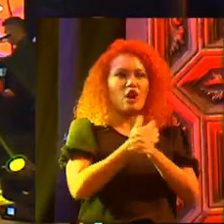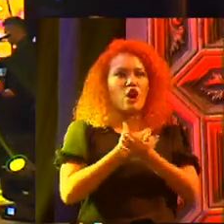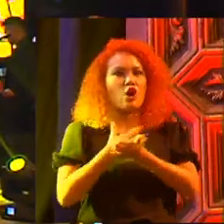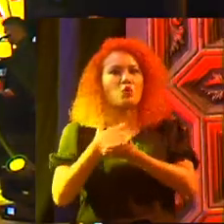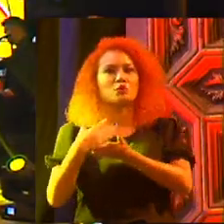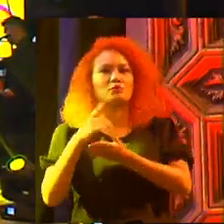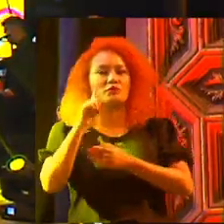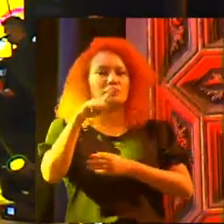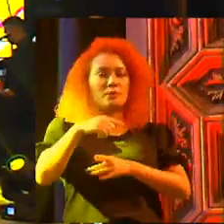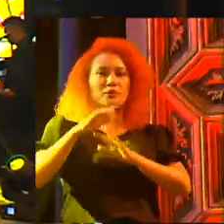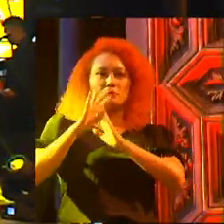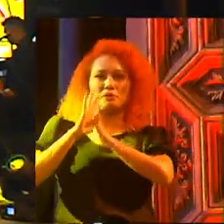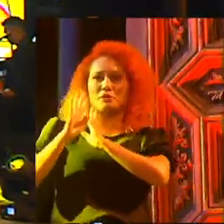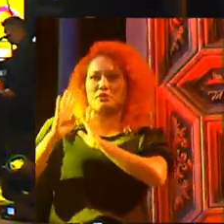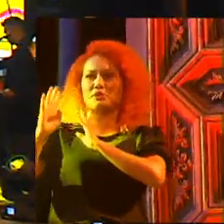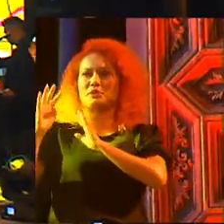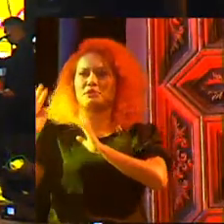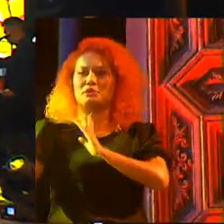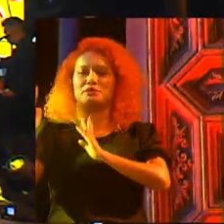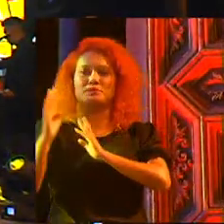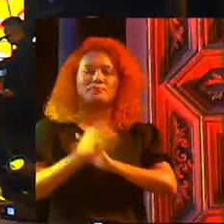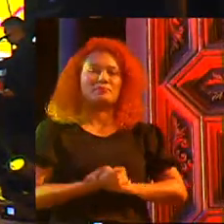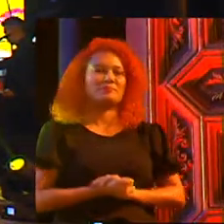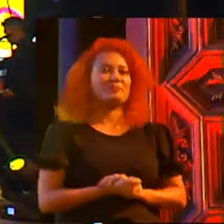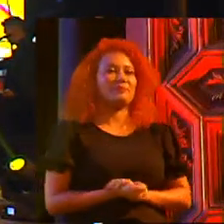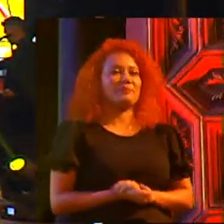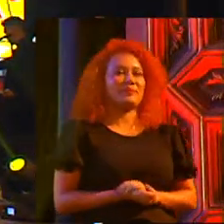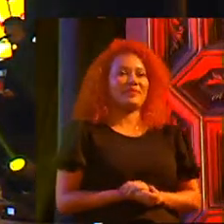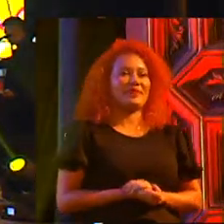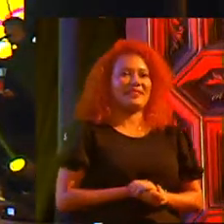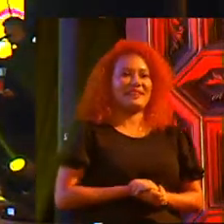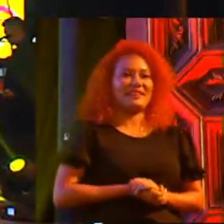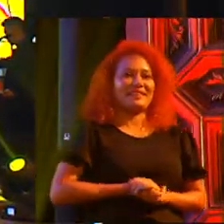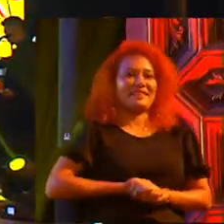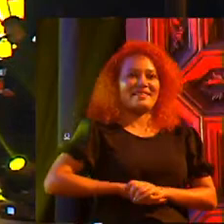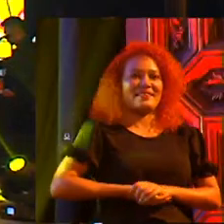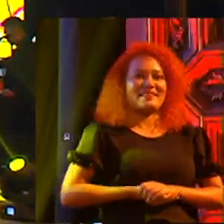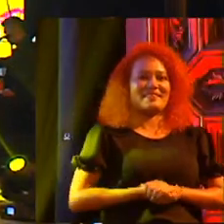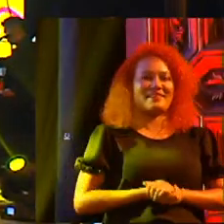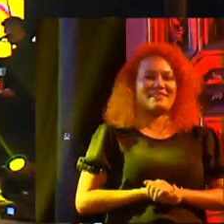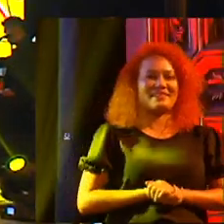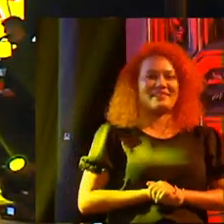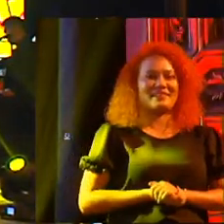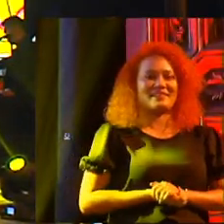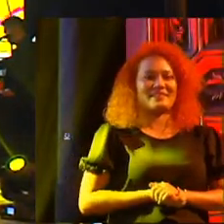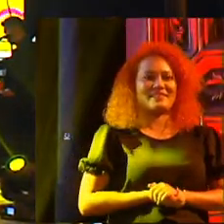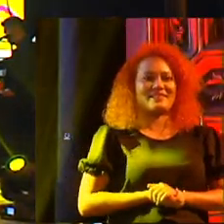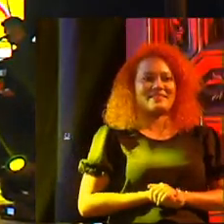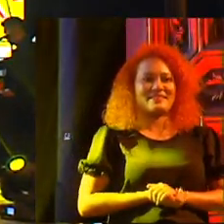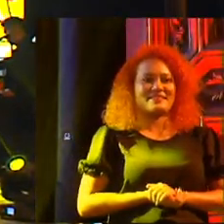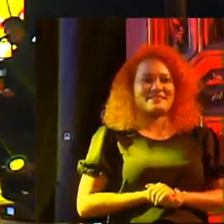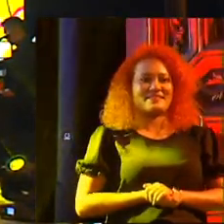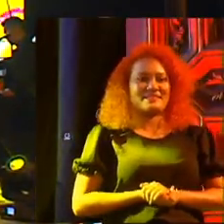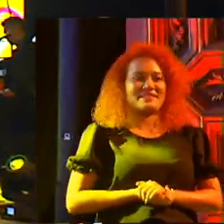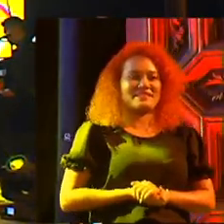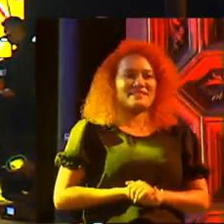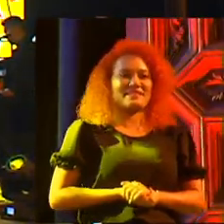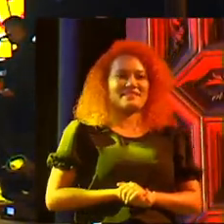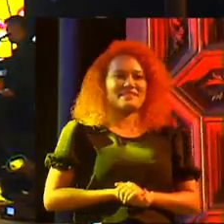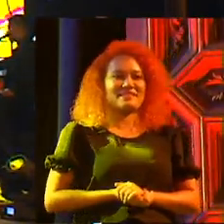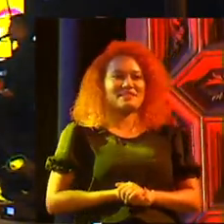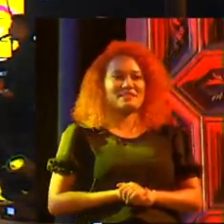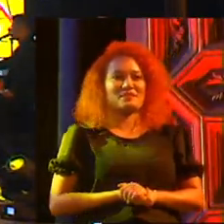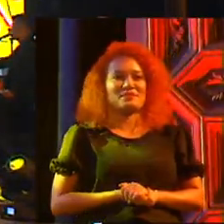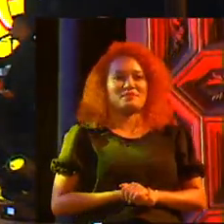todos juntos aqui de uma vez, juntas e juntos. Agora a gente vai pra receber... Vem pra cá. Tá chegando? Tá aqui, por tá aqui chegou. Meu chegou amor, na hora cá.